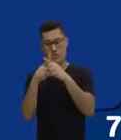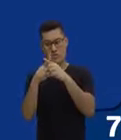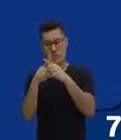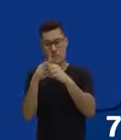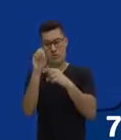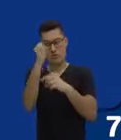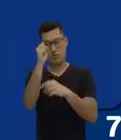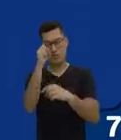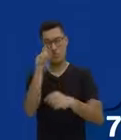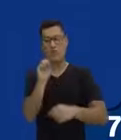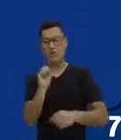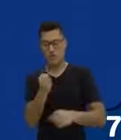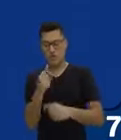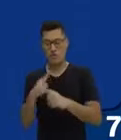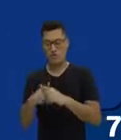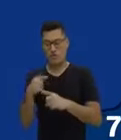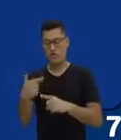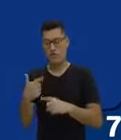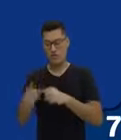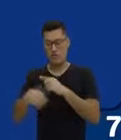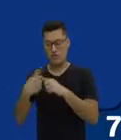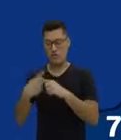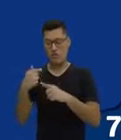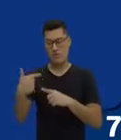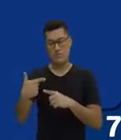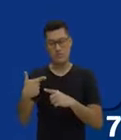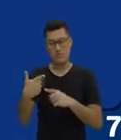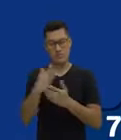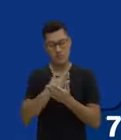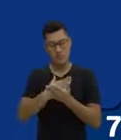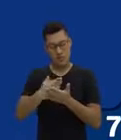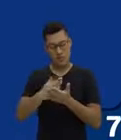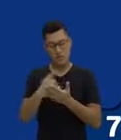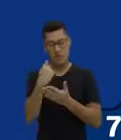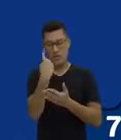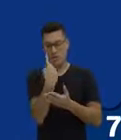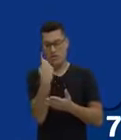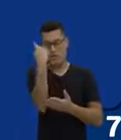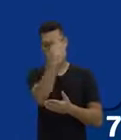duplicar é multiplicar por 2, correto, Fernando? Correto. Quando se passar mais uma hora,